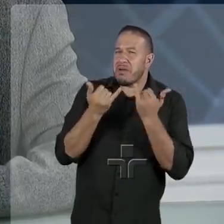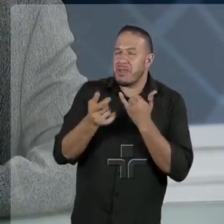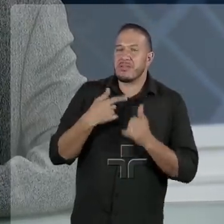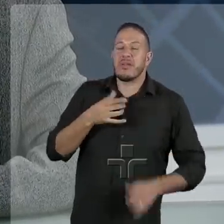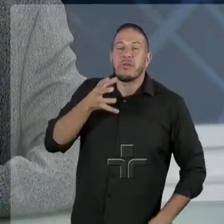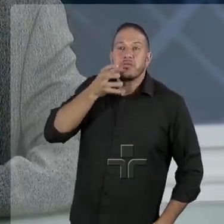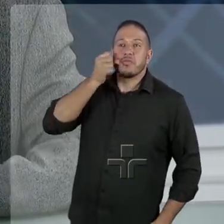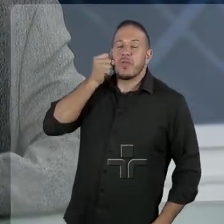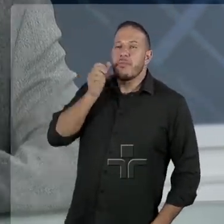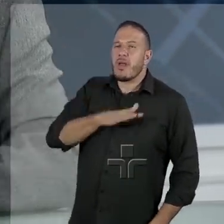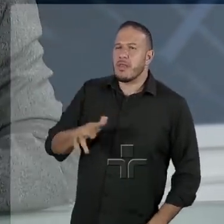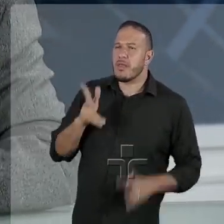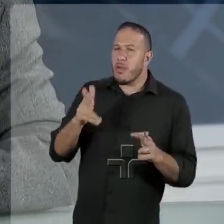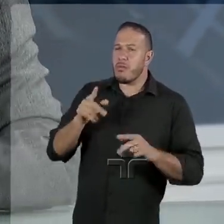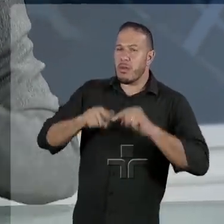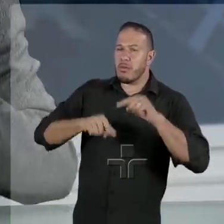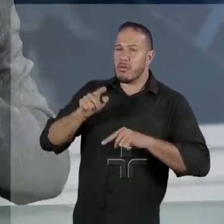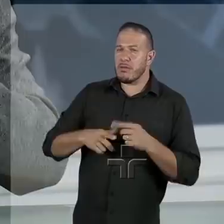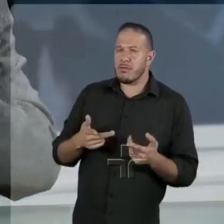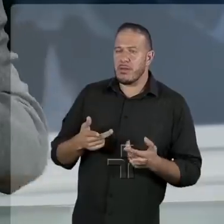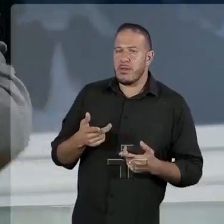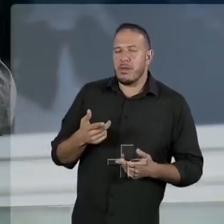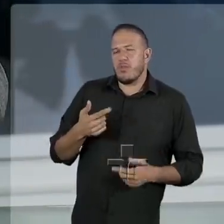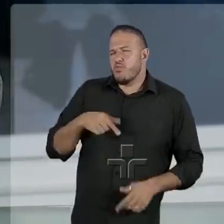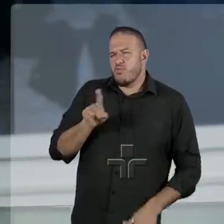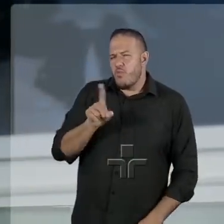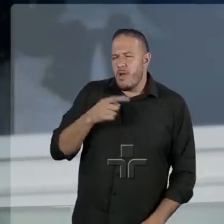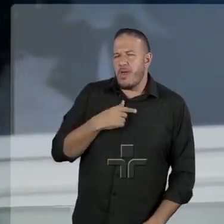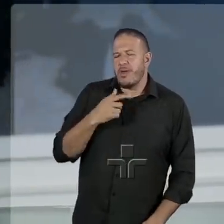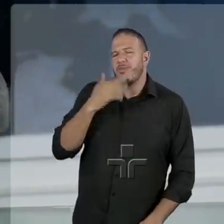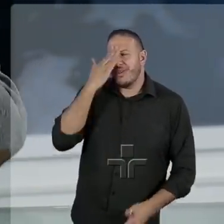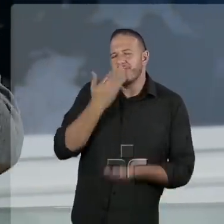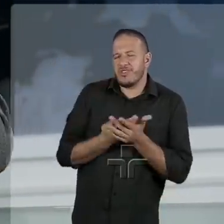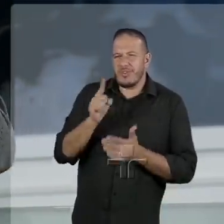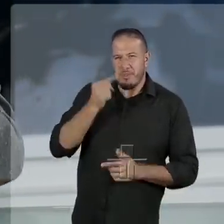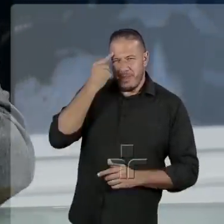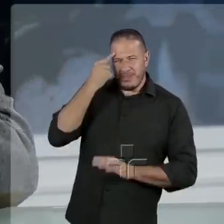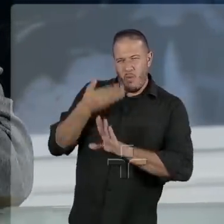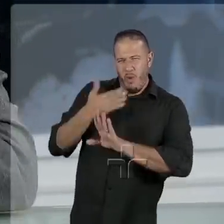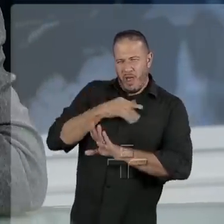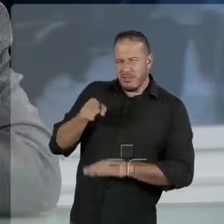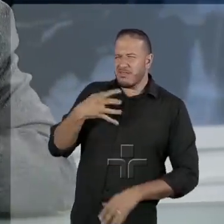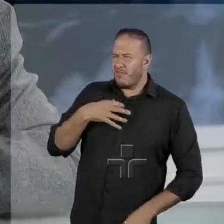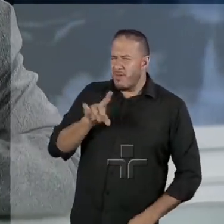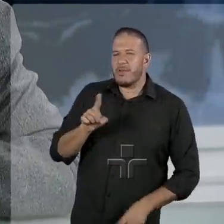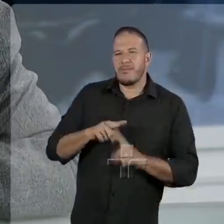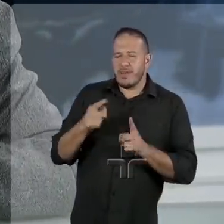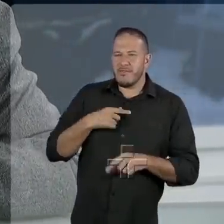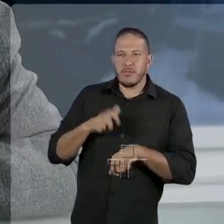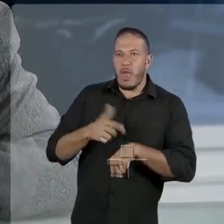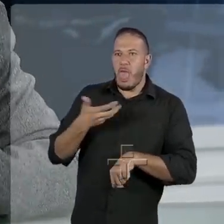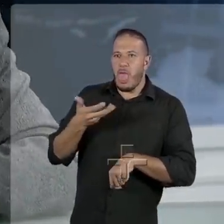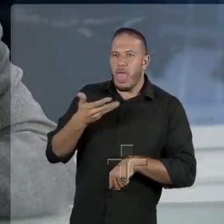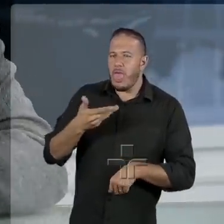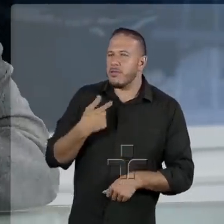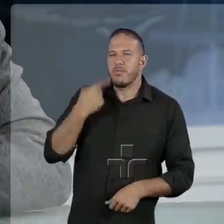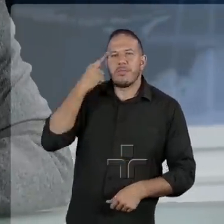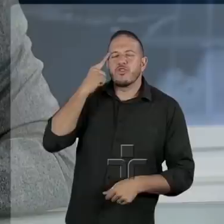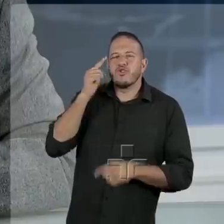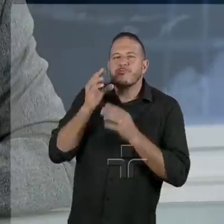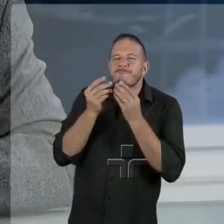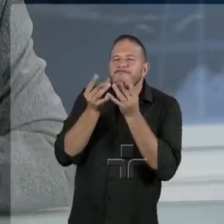uma criança é uma mercadoria. É claro que não é, e eu nem imagino que eles pensaram nisso, mas acho que foram um pouco apressados na